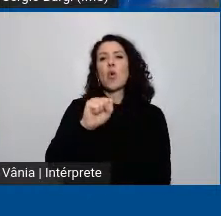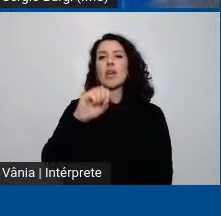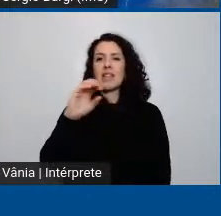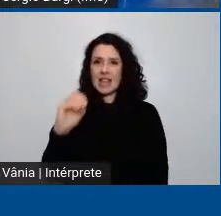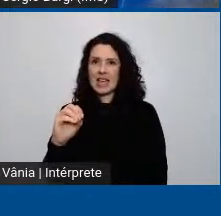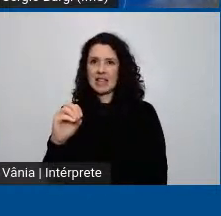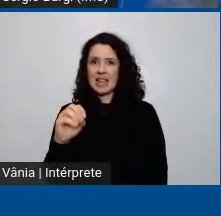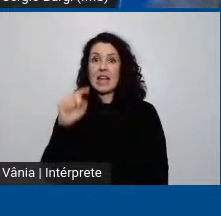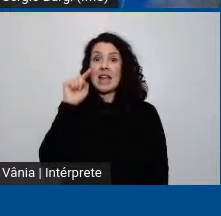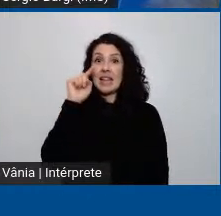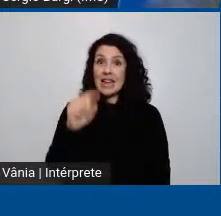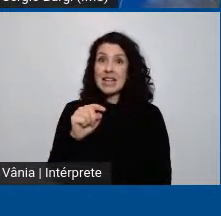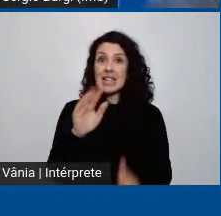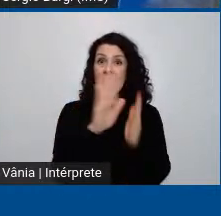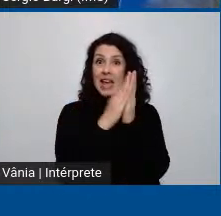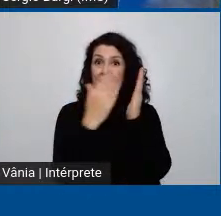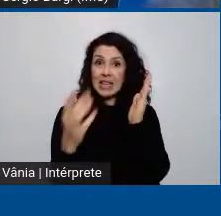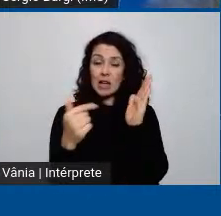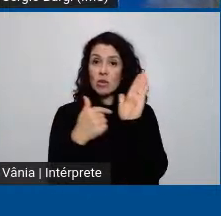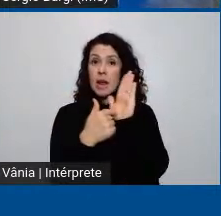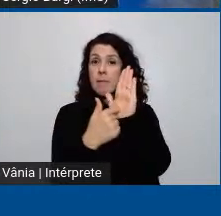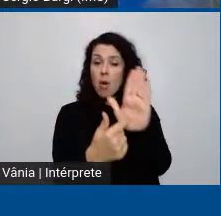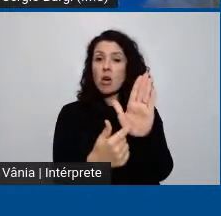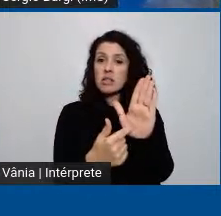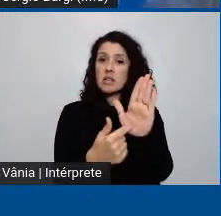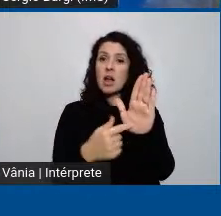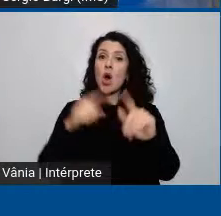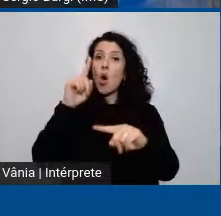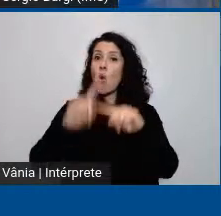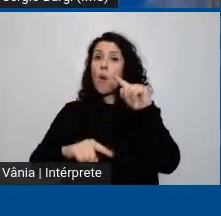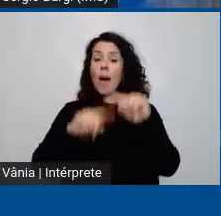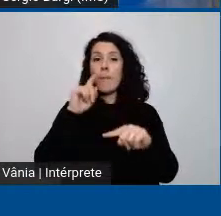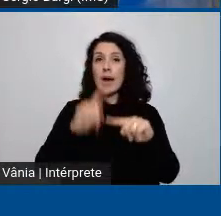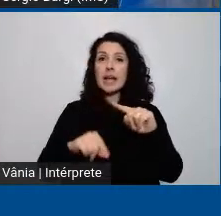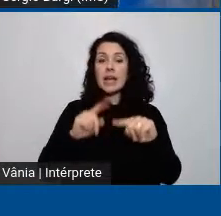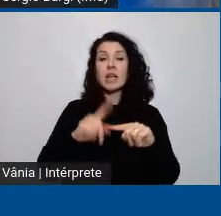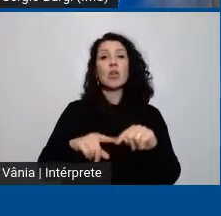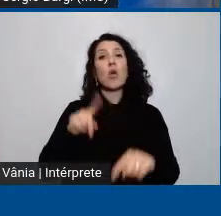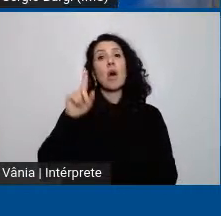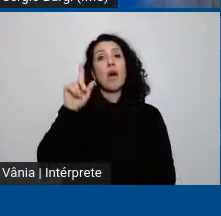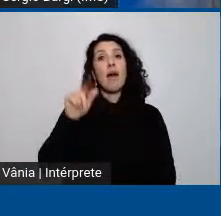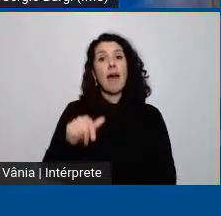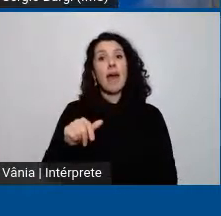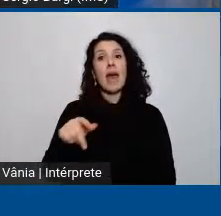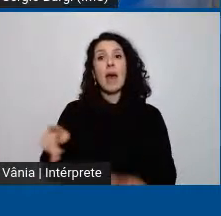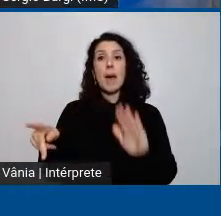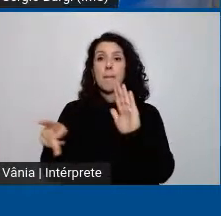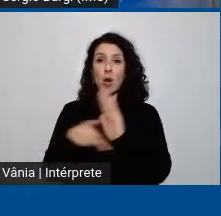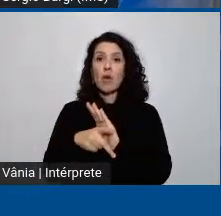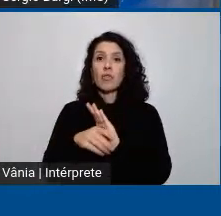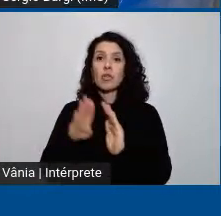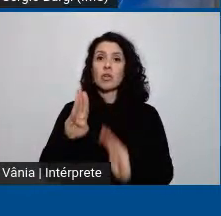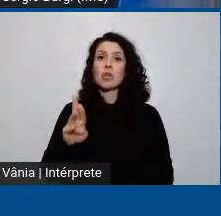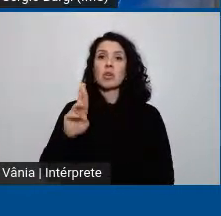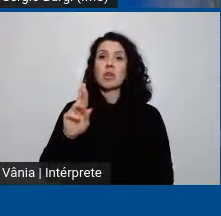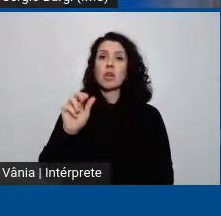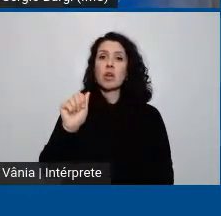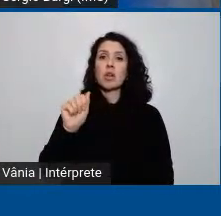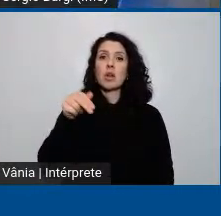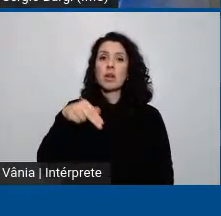ele apresenta esse aparelho panorâmico como inventado e construído por Brandon e aperfeiçoado por